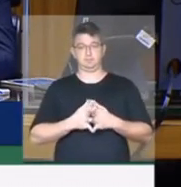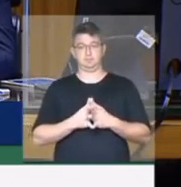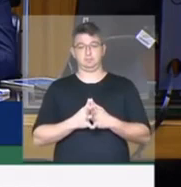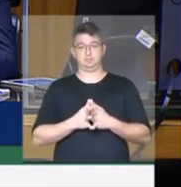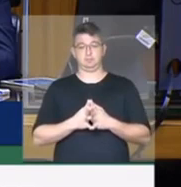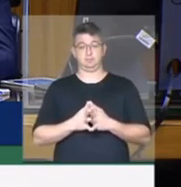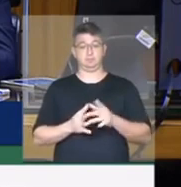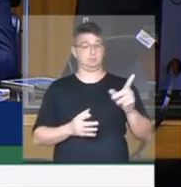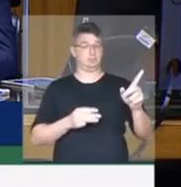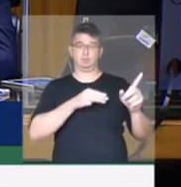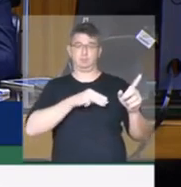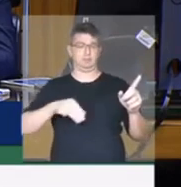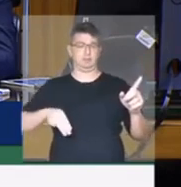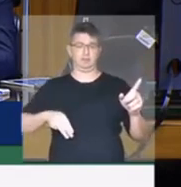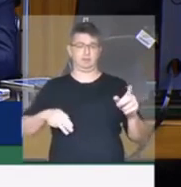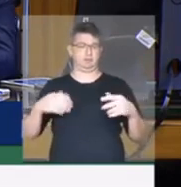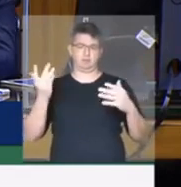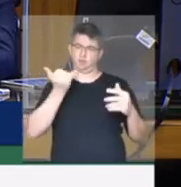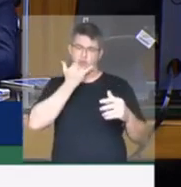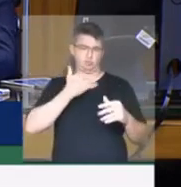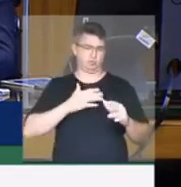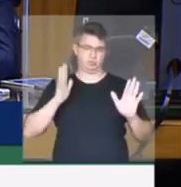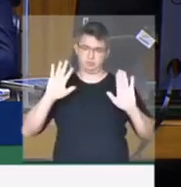Não, mas desculpa.